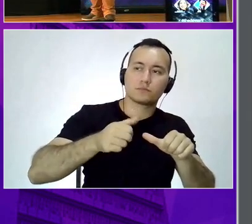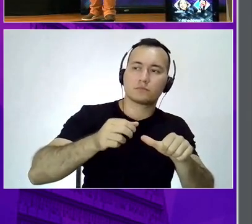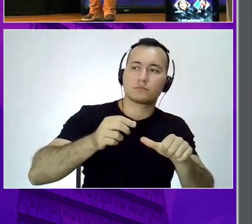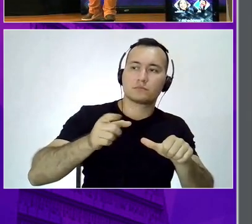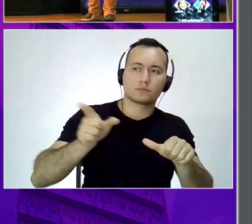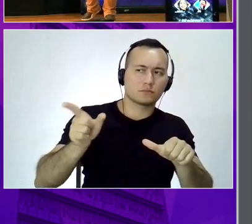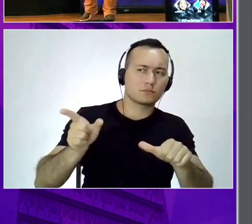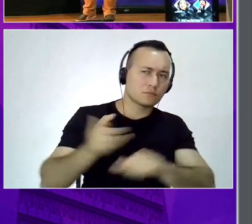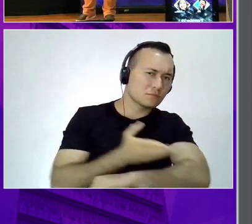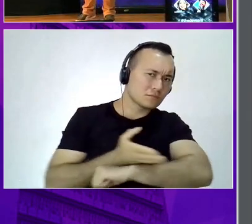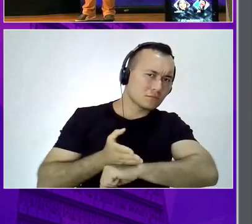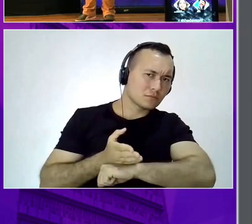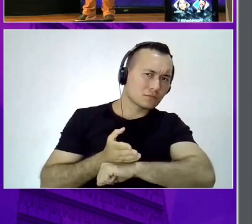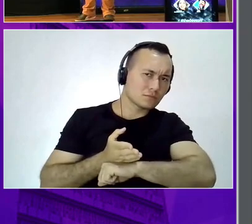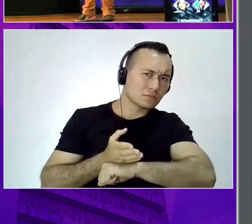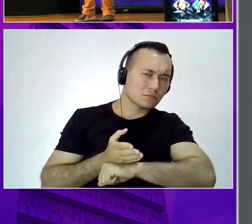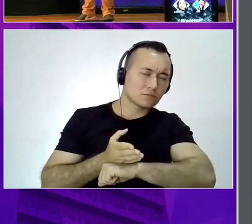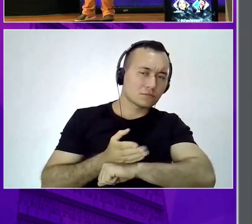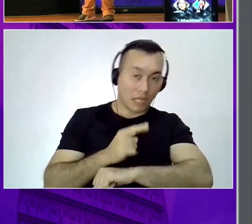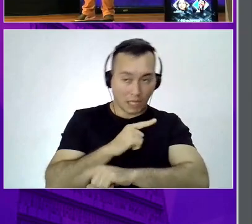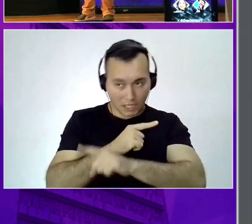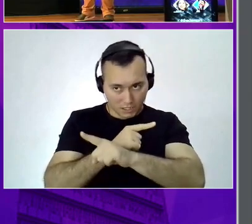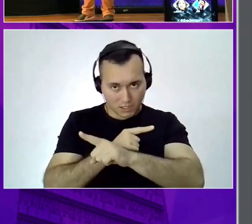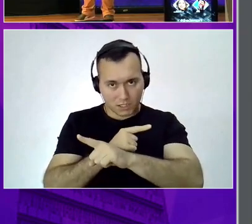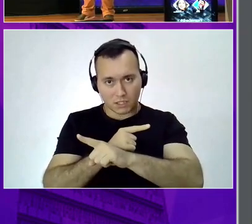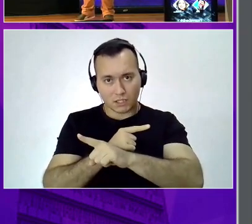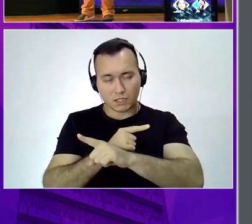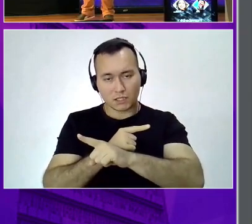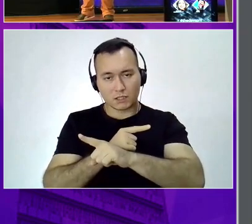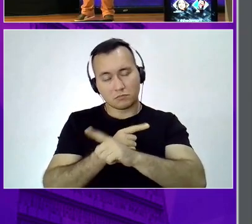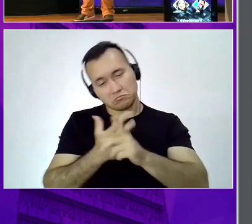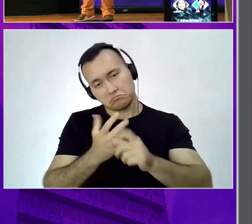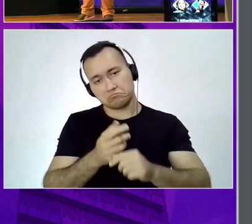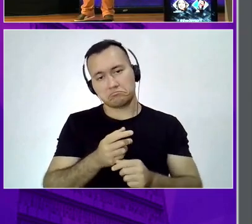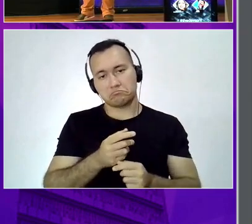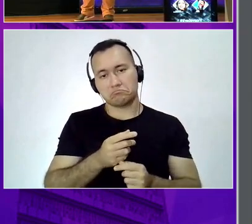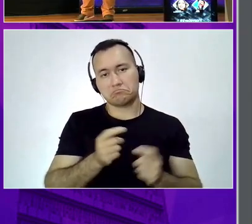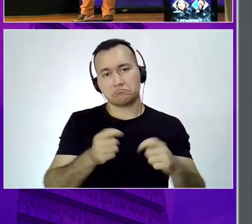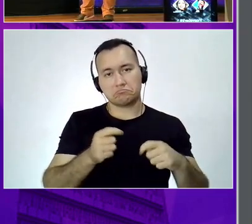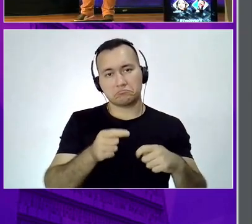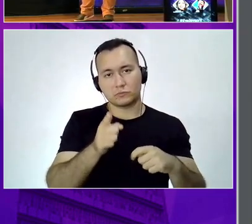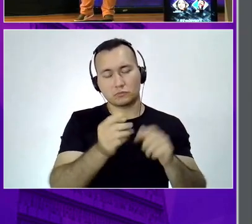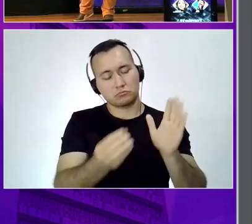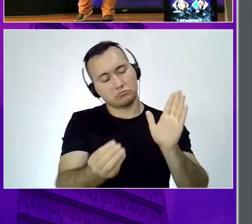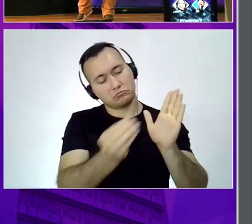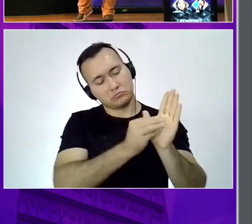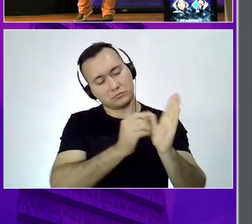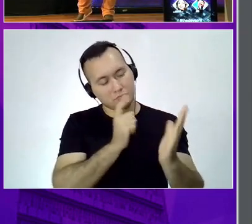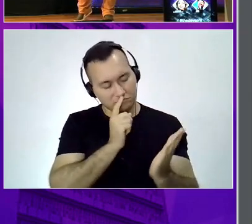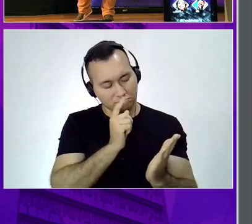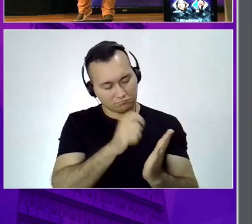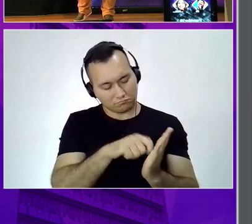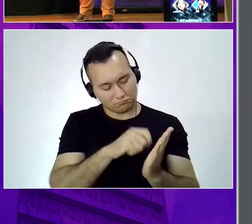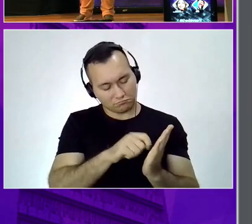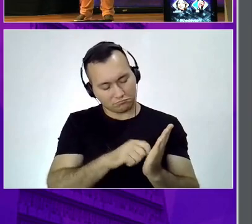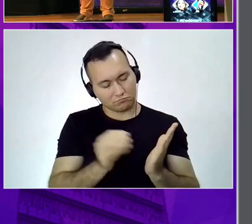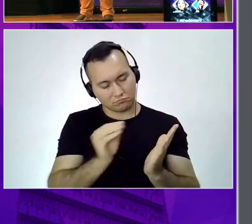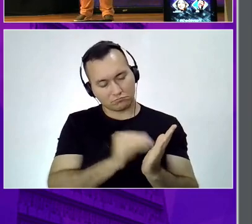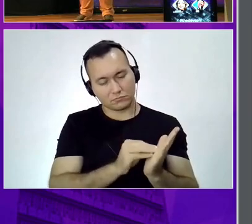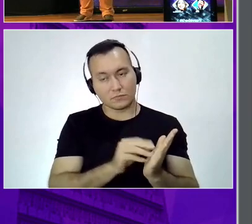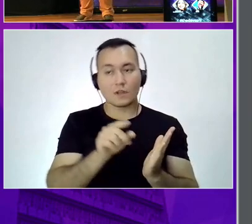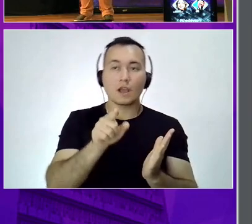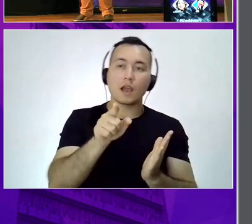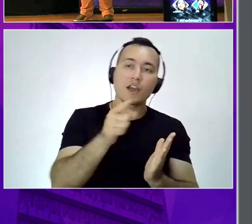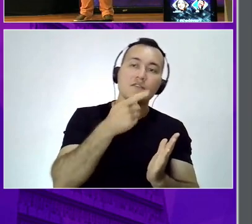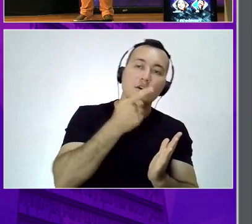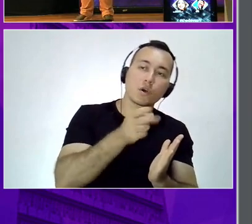que você vai fazer? Como se você vai botar uma barrinha ali. Ah, eu acho que é mais com base no que as pessoas me falaram. Eu entendo que, pô, eles são mais